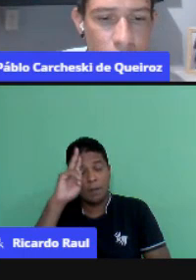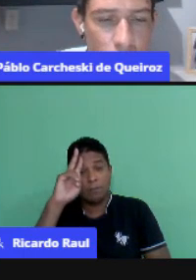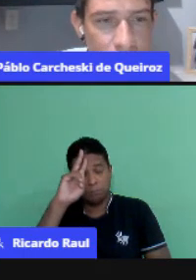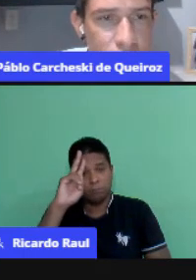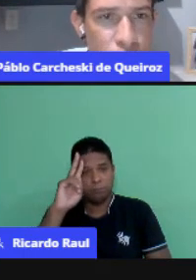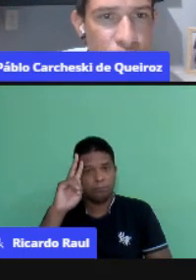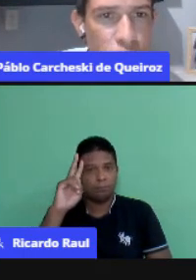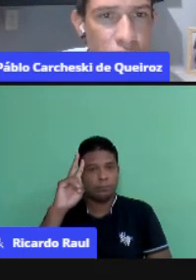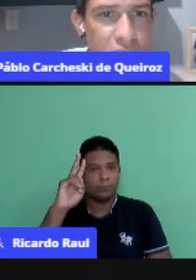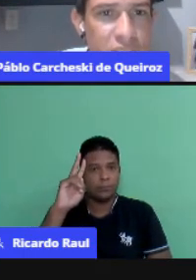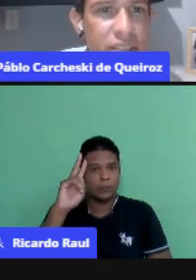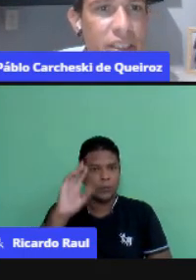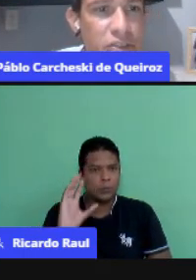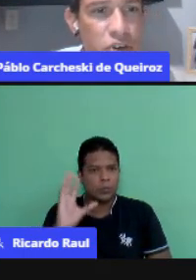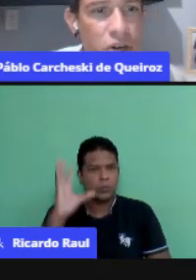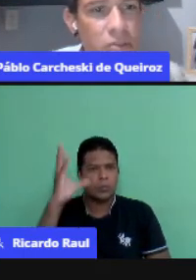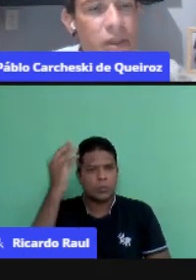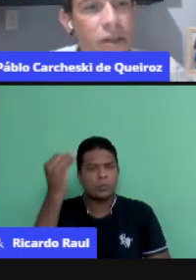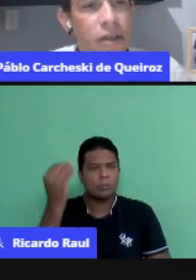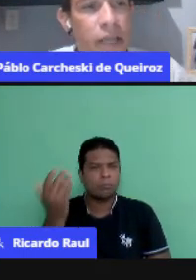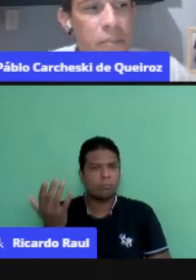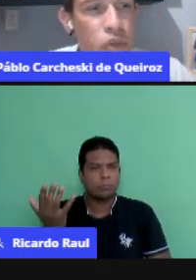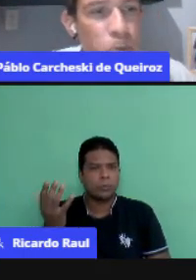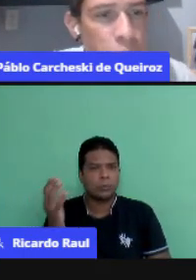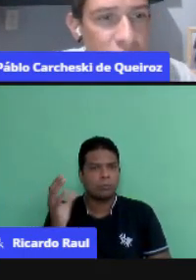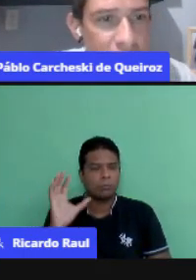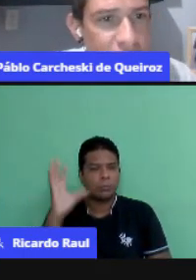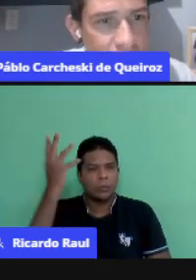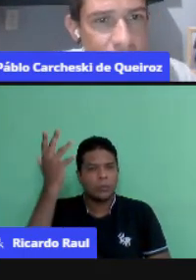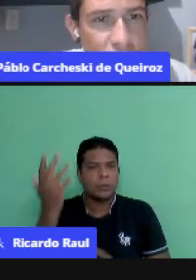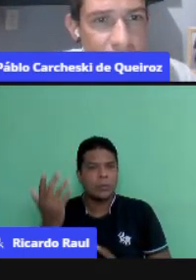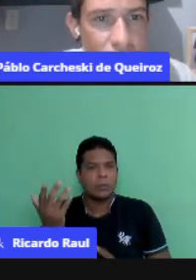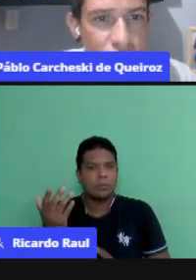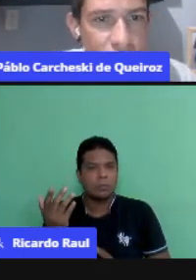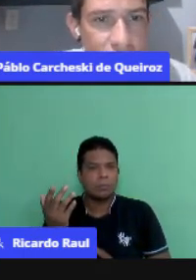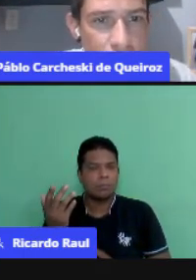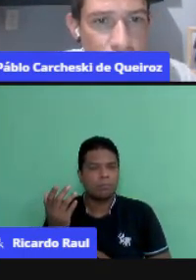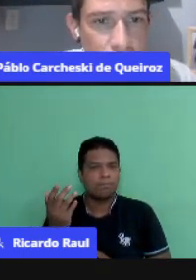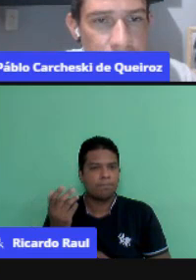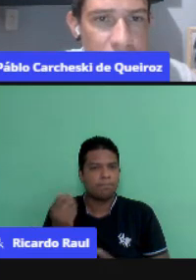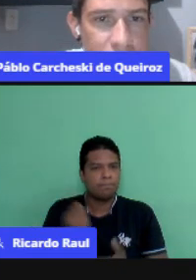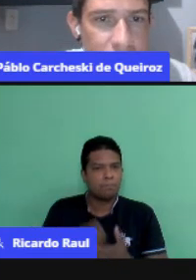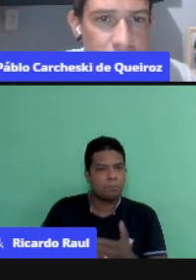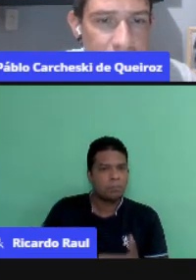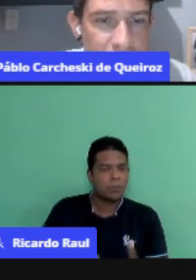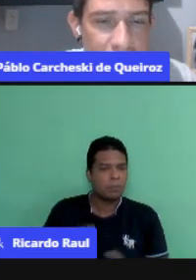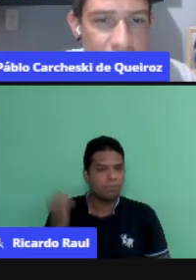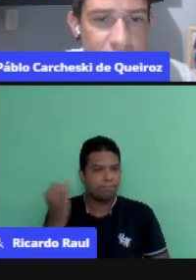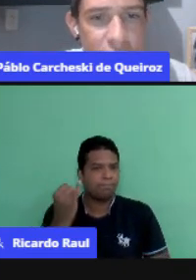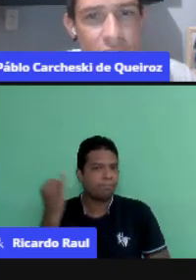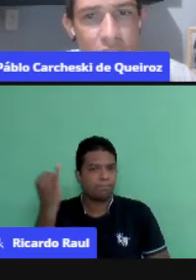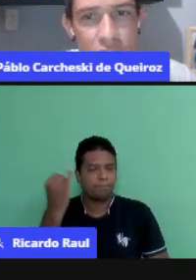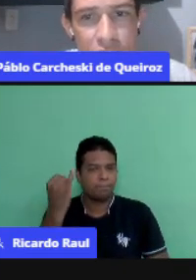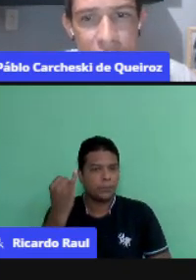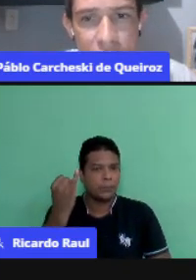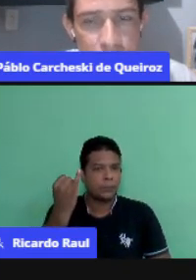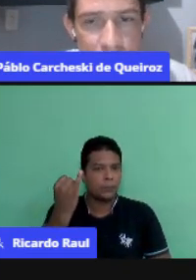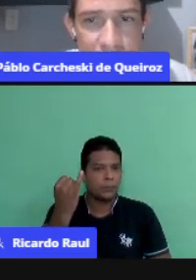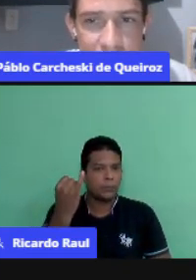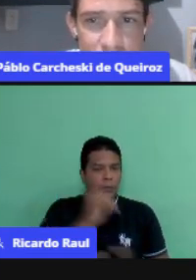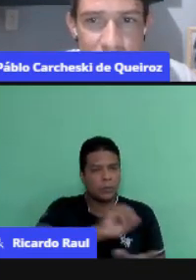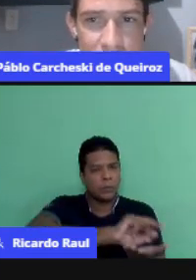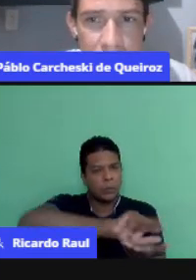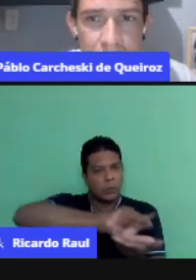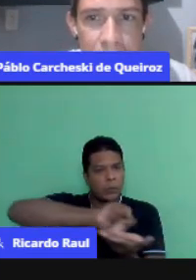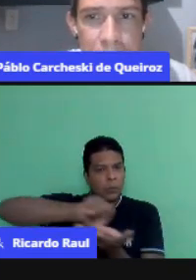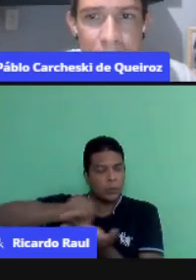Então, quando eles surgiram, com certeza eles foram muito potentes, são até hoje, né? Eles são muito importantes para